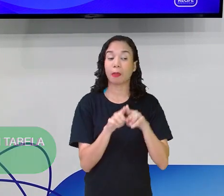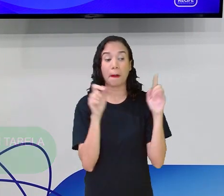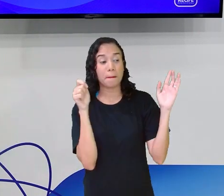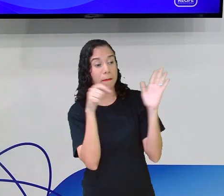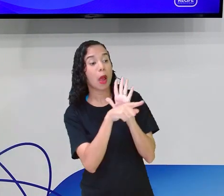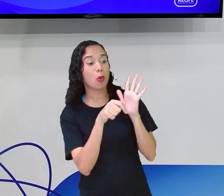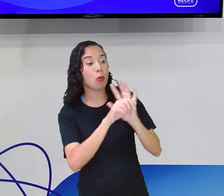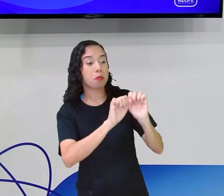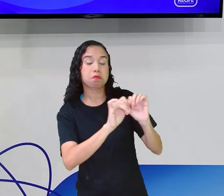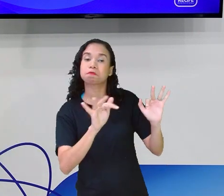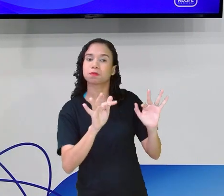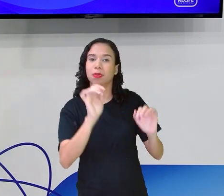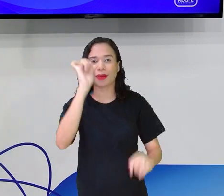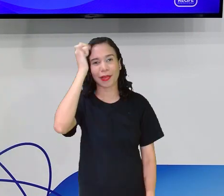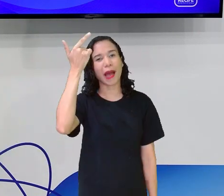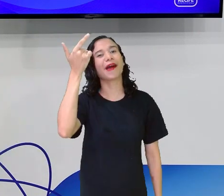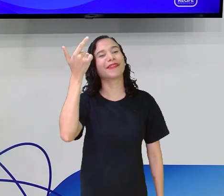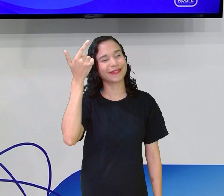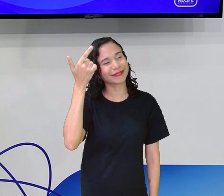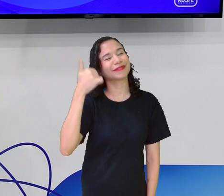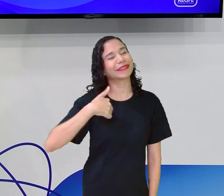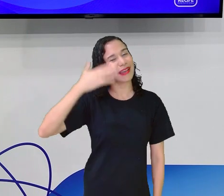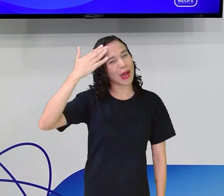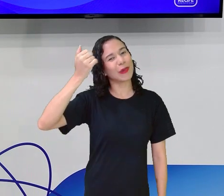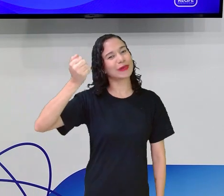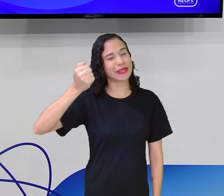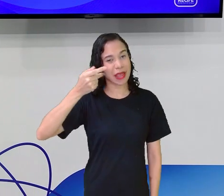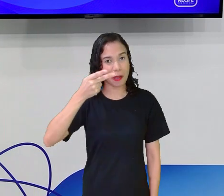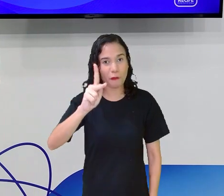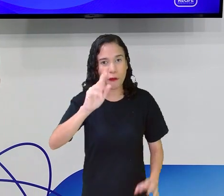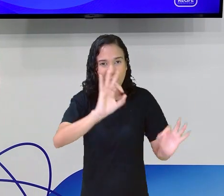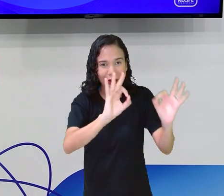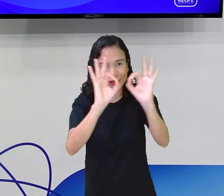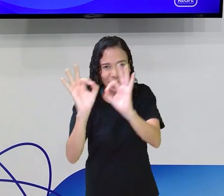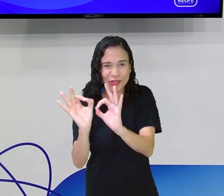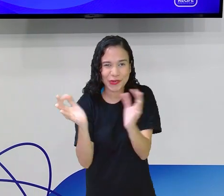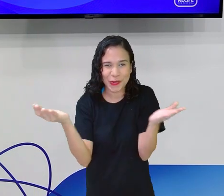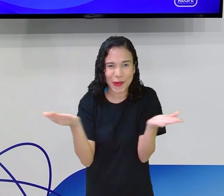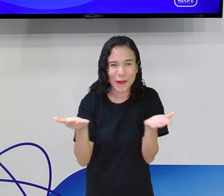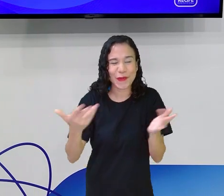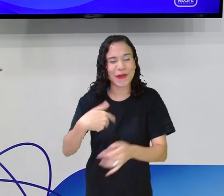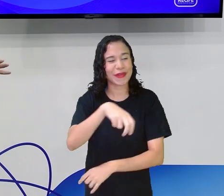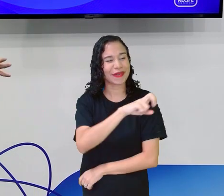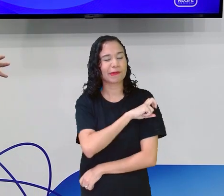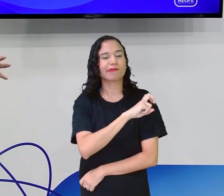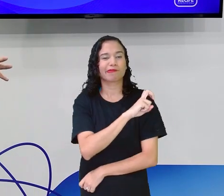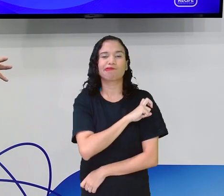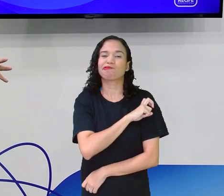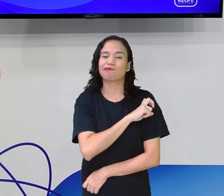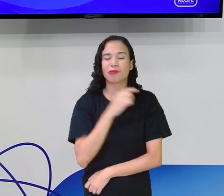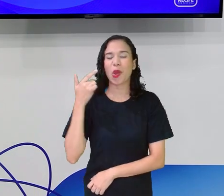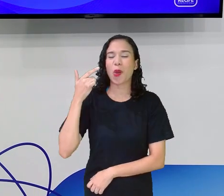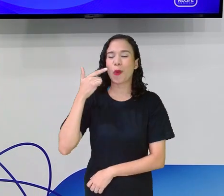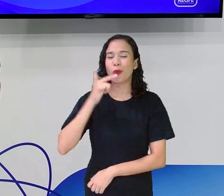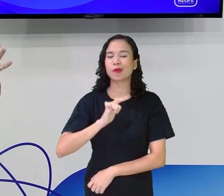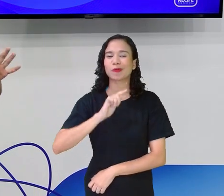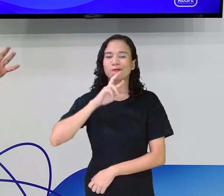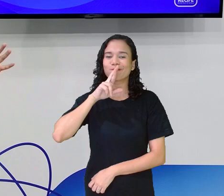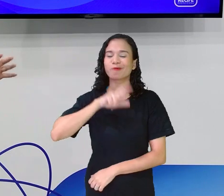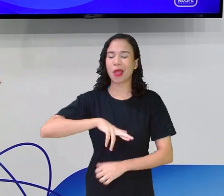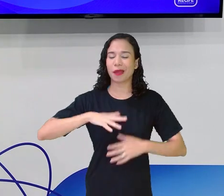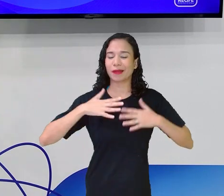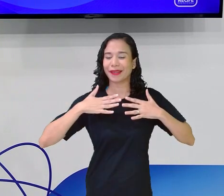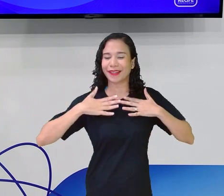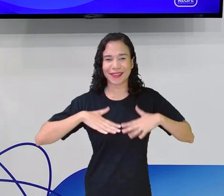perguntas também, e claro que eu sei que você que está me assistindo agora do quinto ano consegue fazer